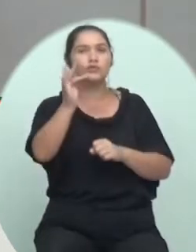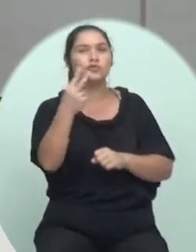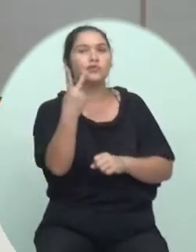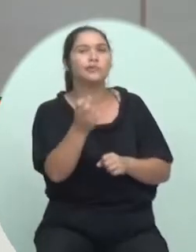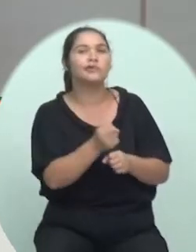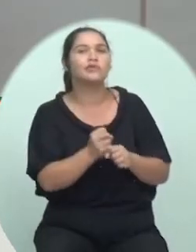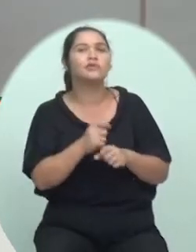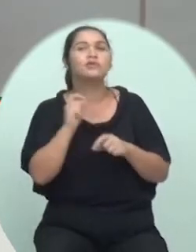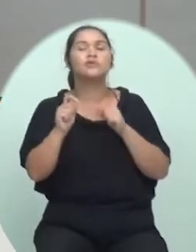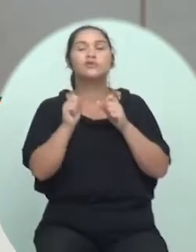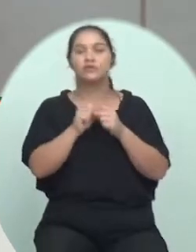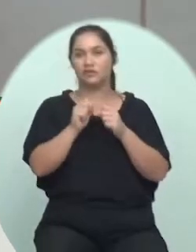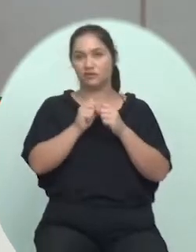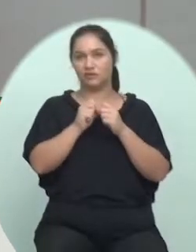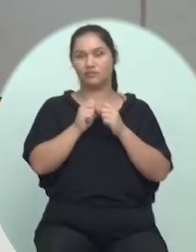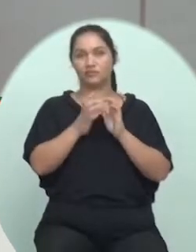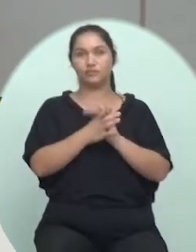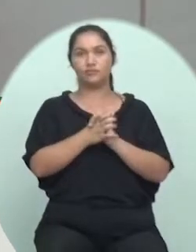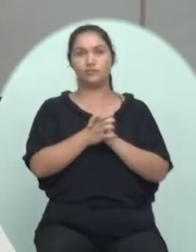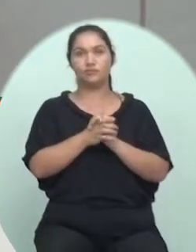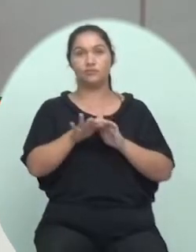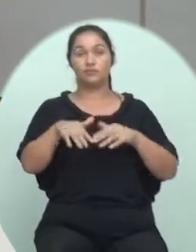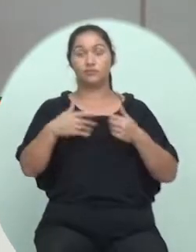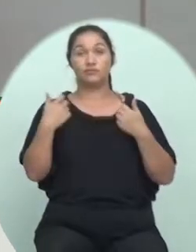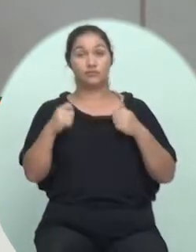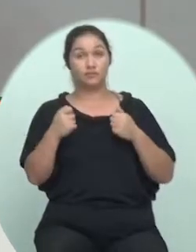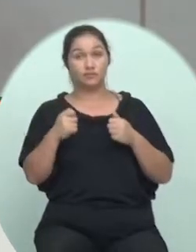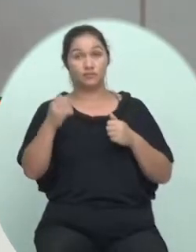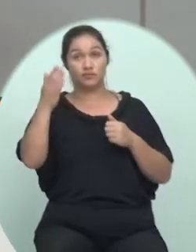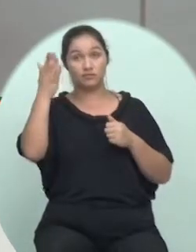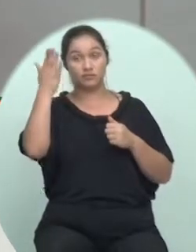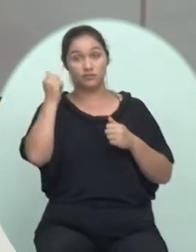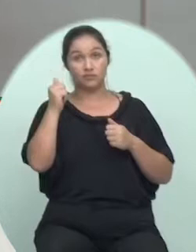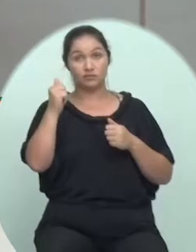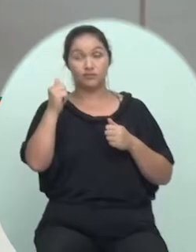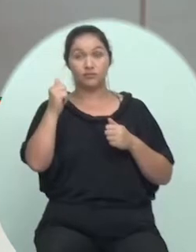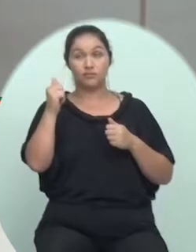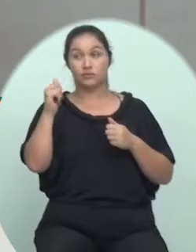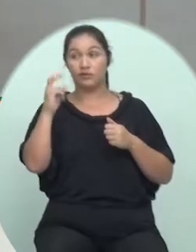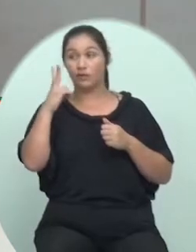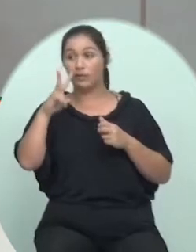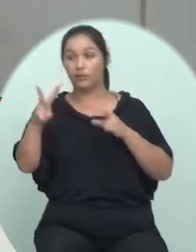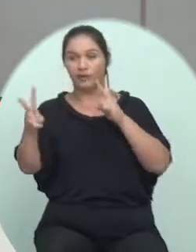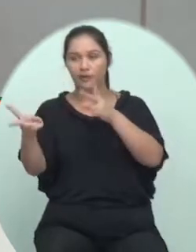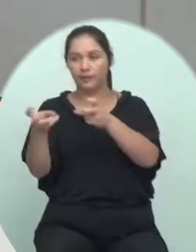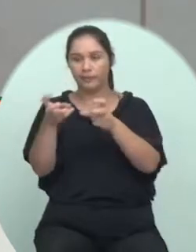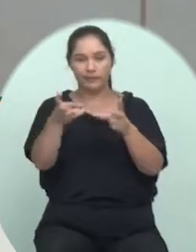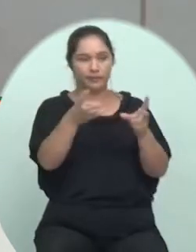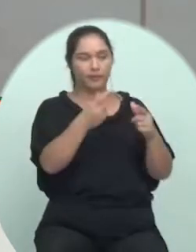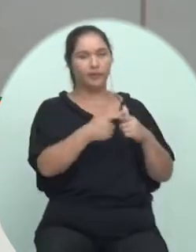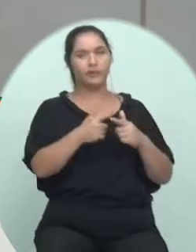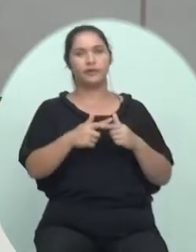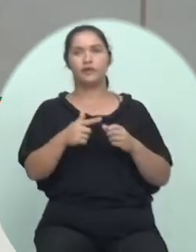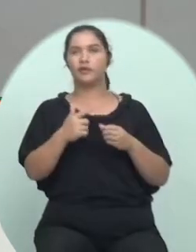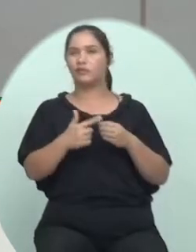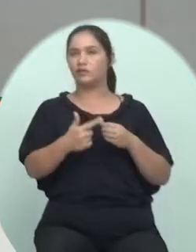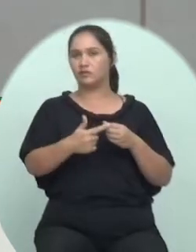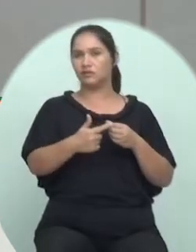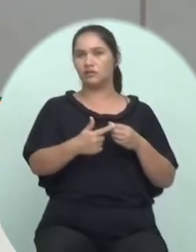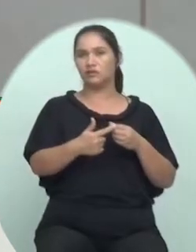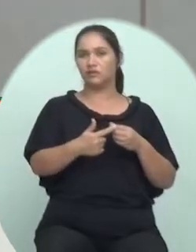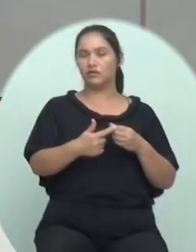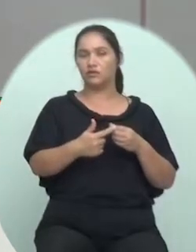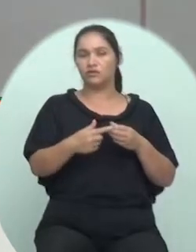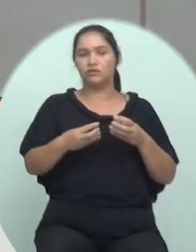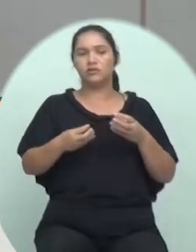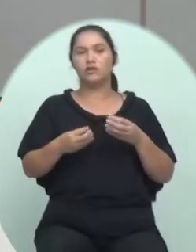cidade é composta por jovens. Então nós precisamos dar atenção a essas pessoas. Afinal de contas, uma cidade não é formada